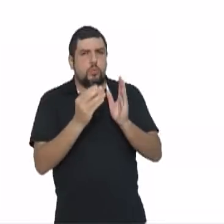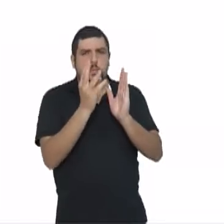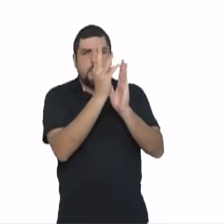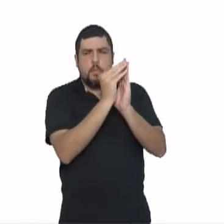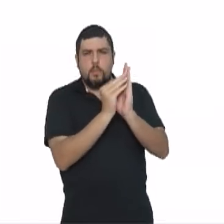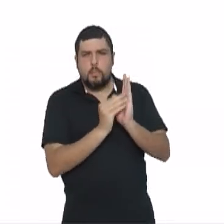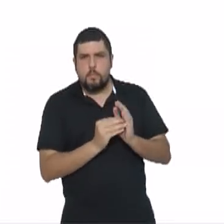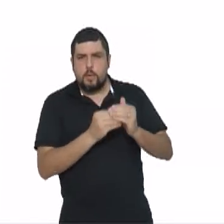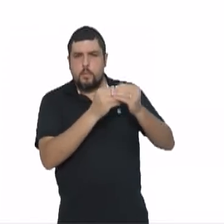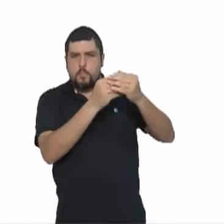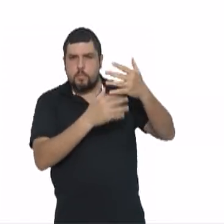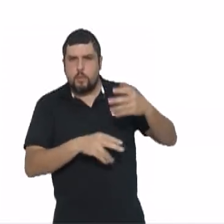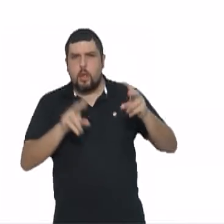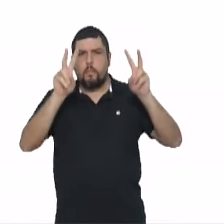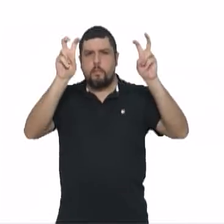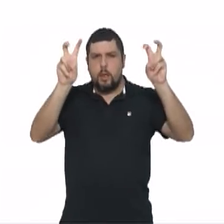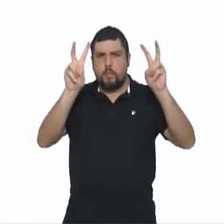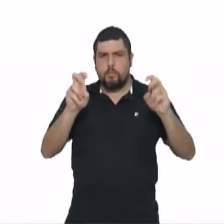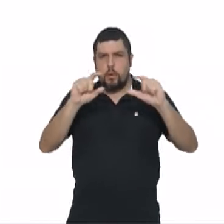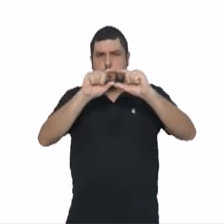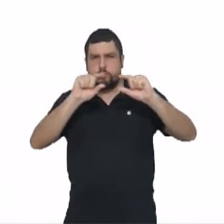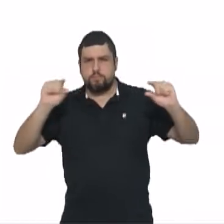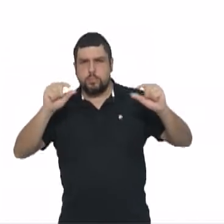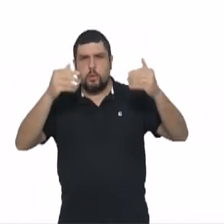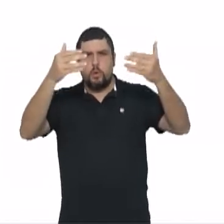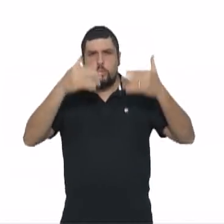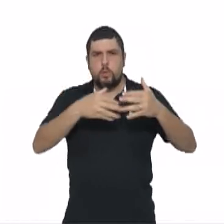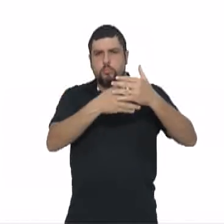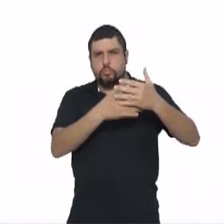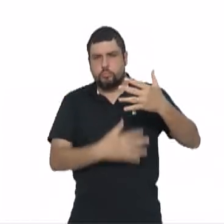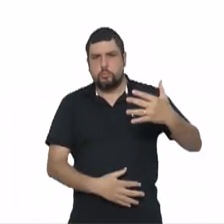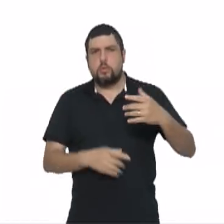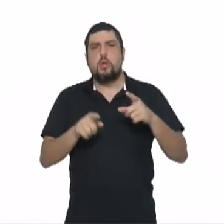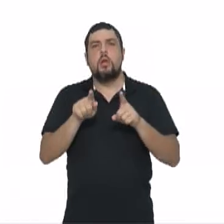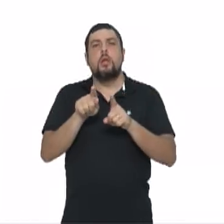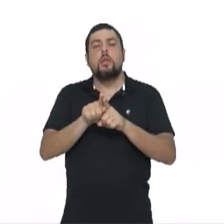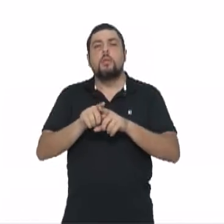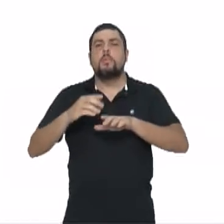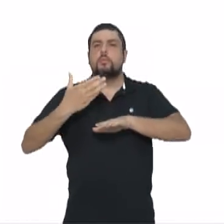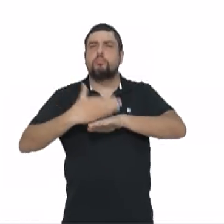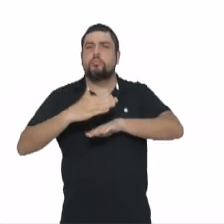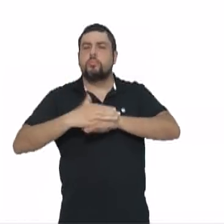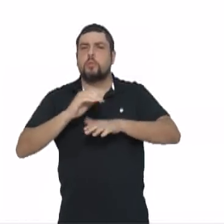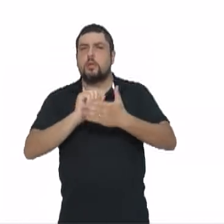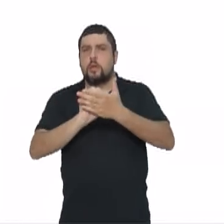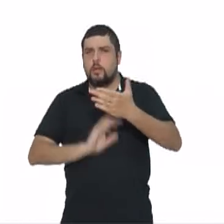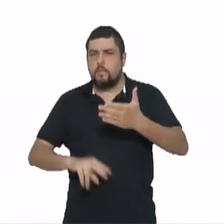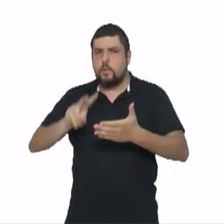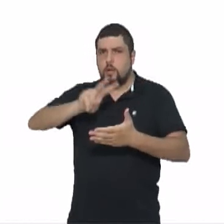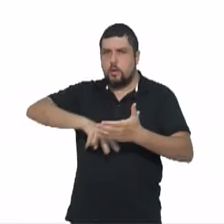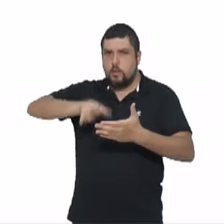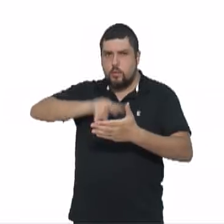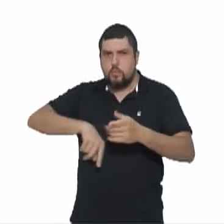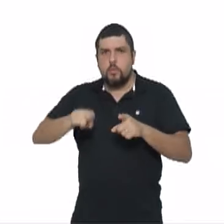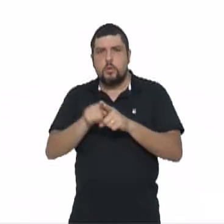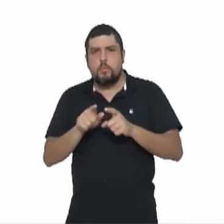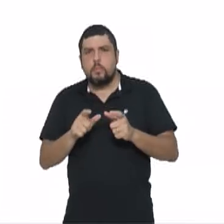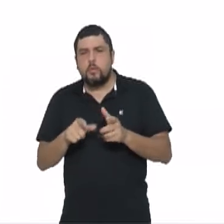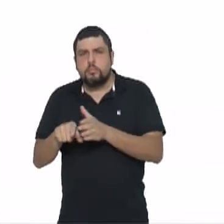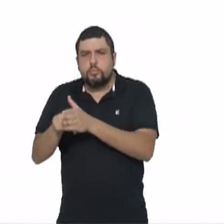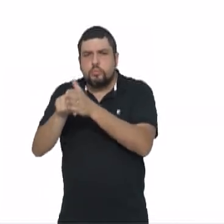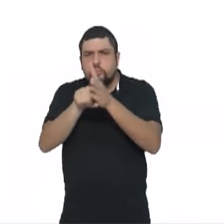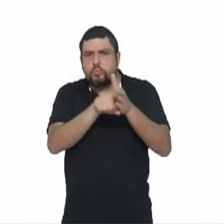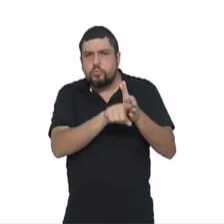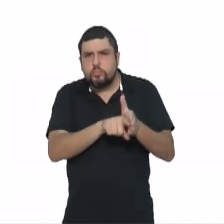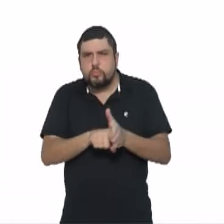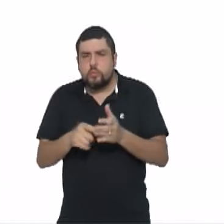composicional, manchete, lead, corpo da notícia, e trabalhamos com algumas atividades de leitura, explorando localização de informações no texto